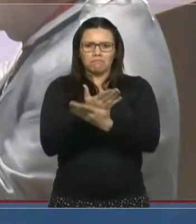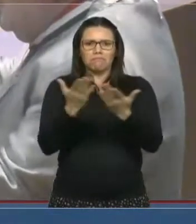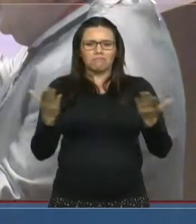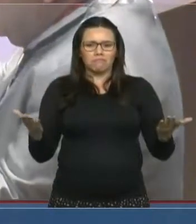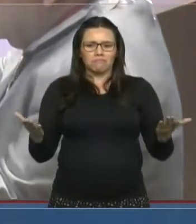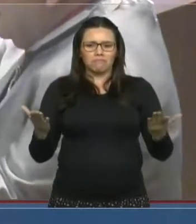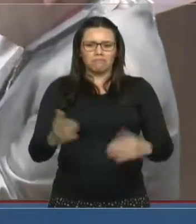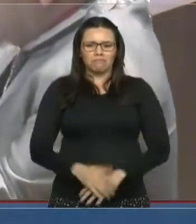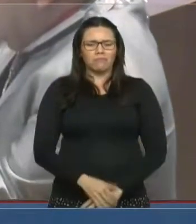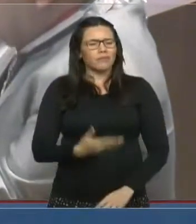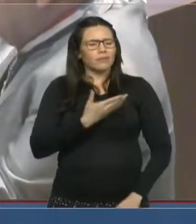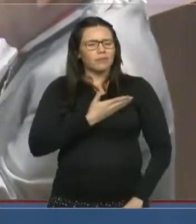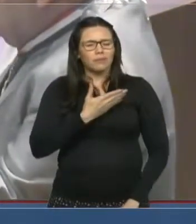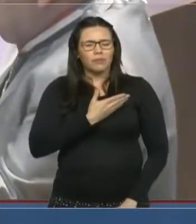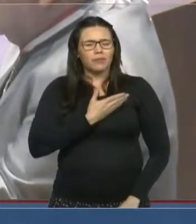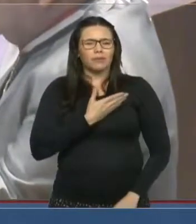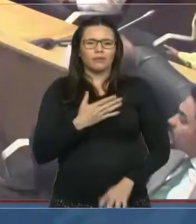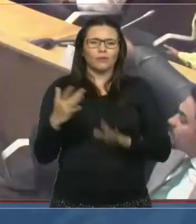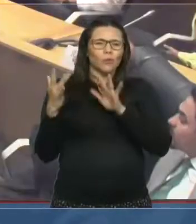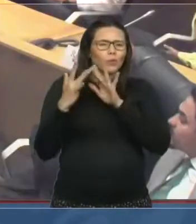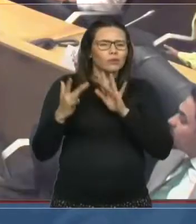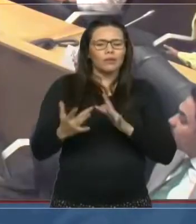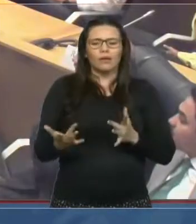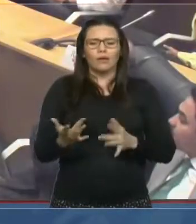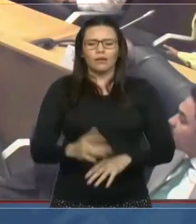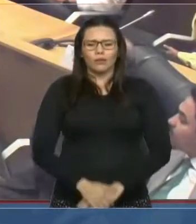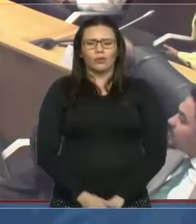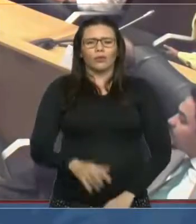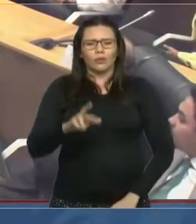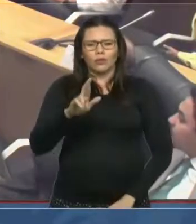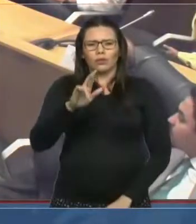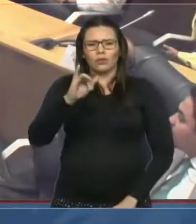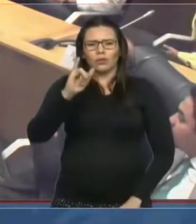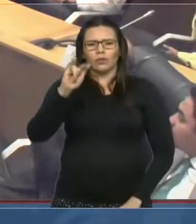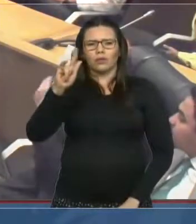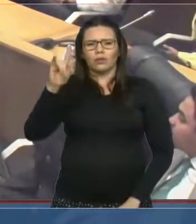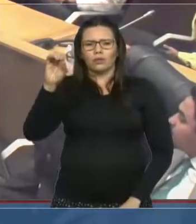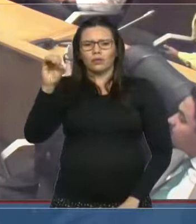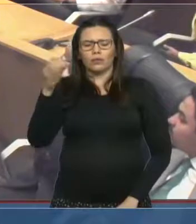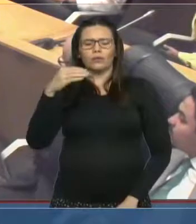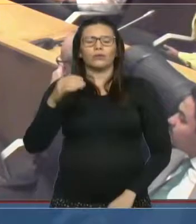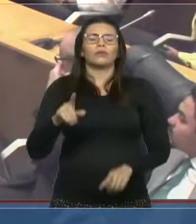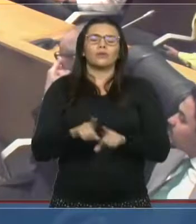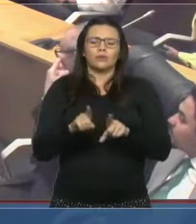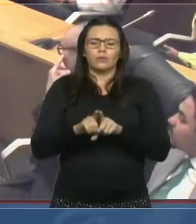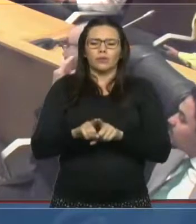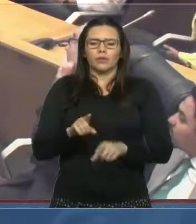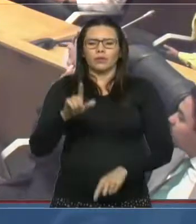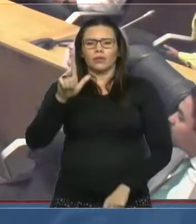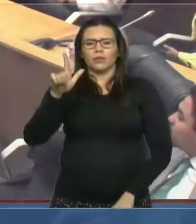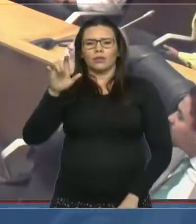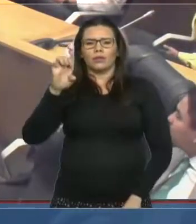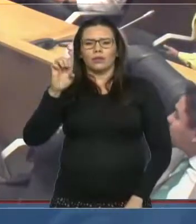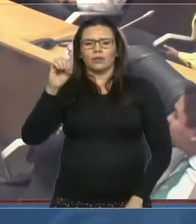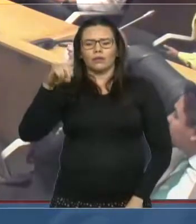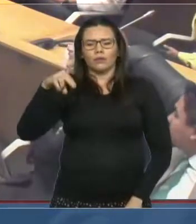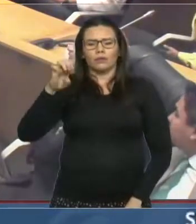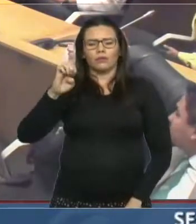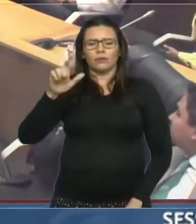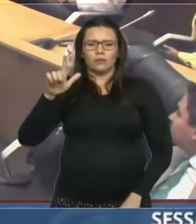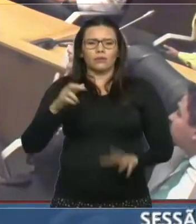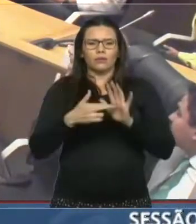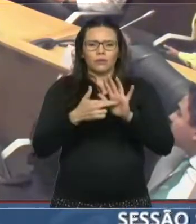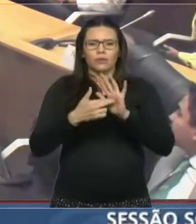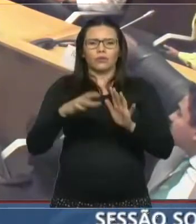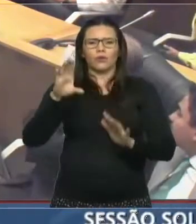chegados, Rigo Teles, que está ali sentado, está aqui o pessoal de Codó, o Leonel, o Zito, Jorge